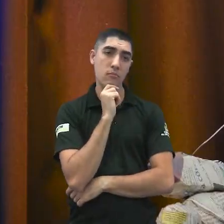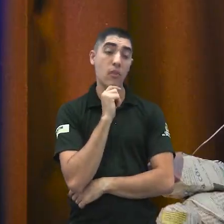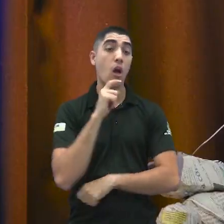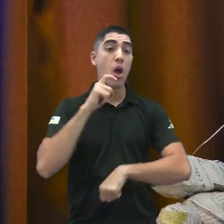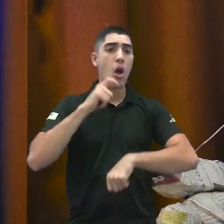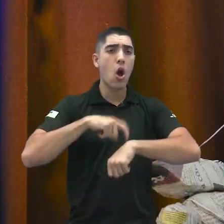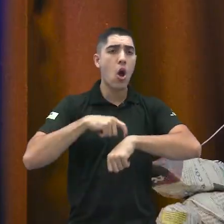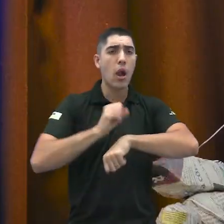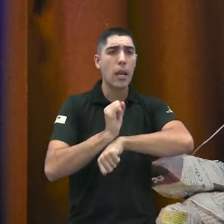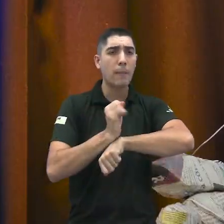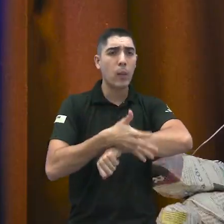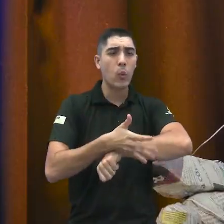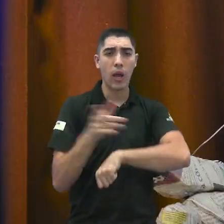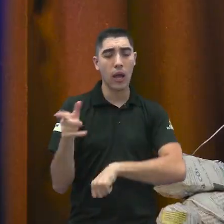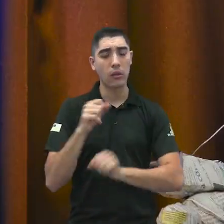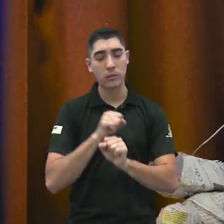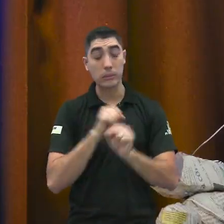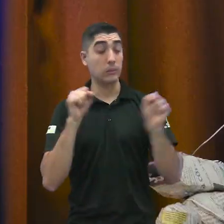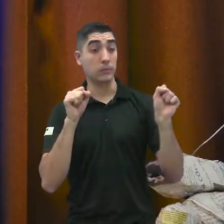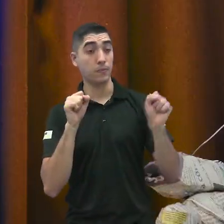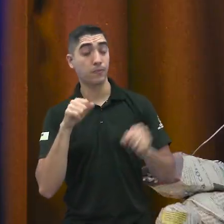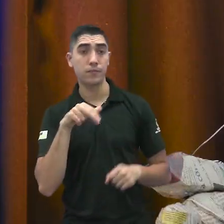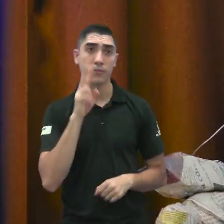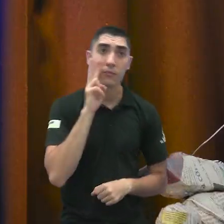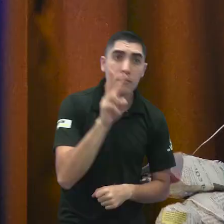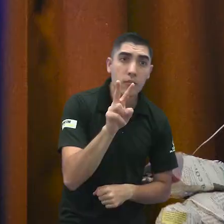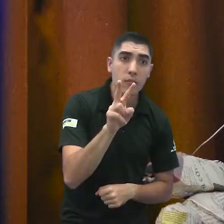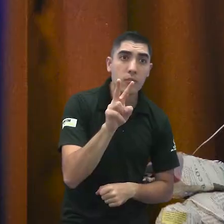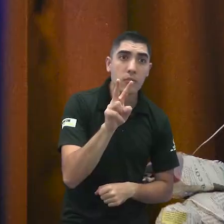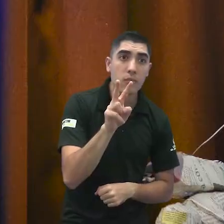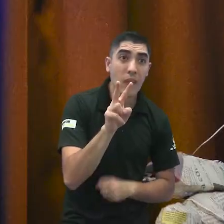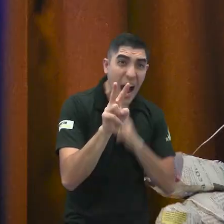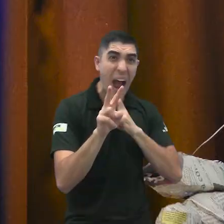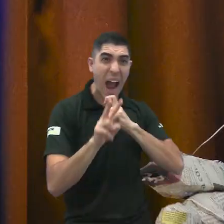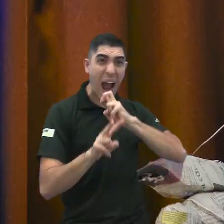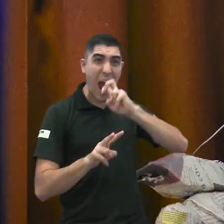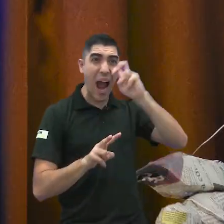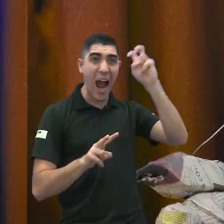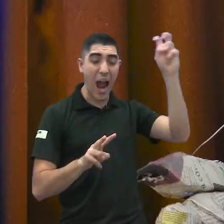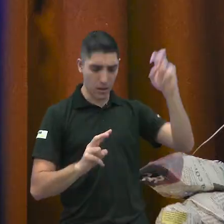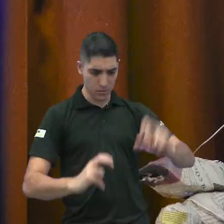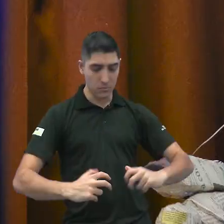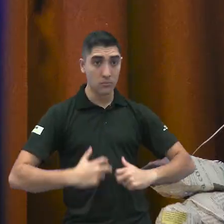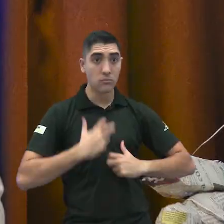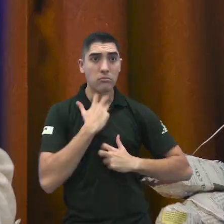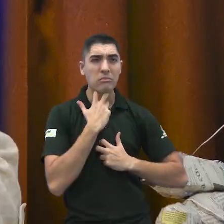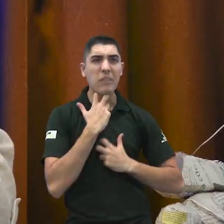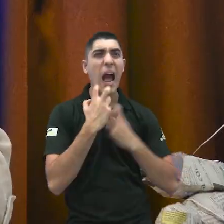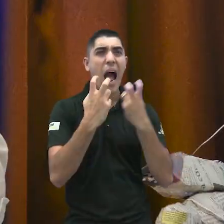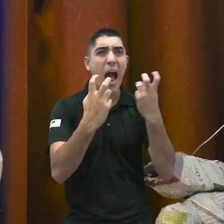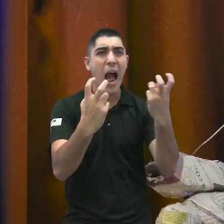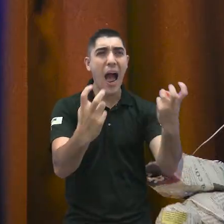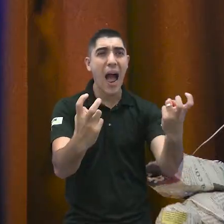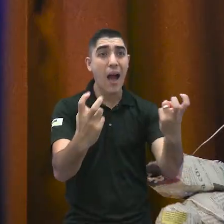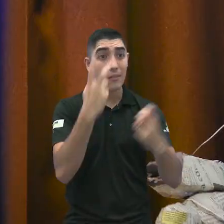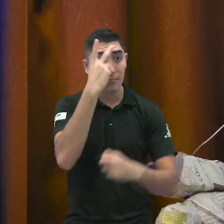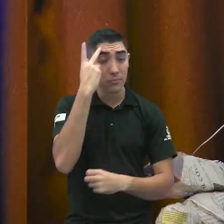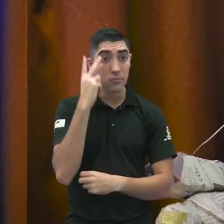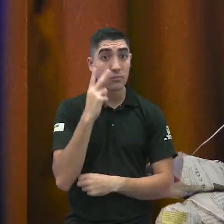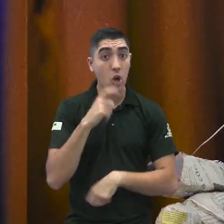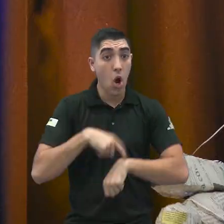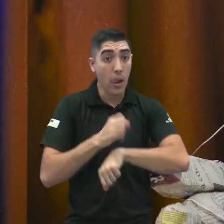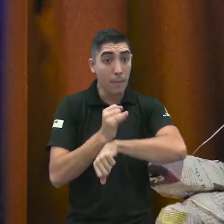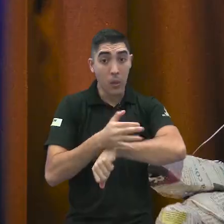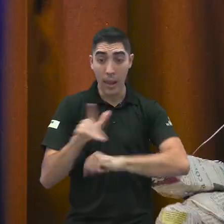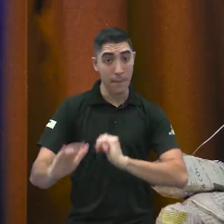estante e numa bela madrugada ele acorda e quando ele olha para a peça, ele grita. O grito sai, ele